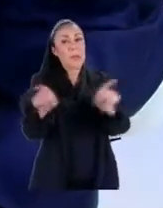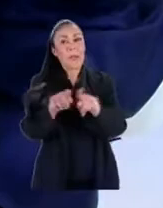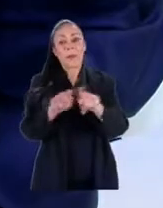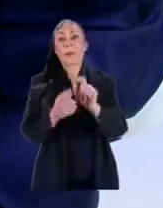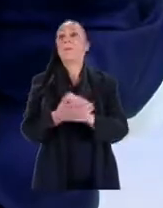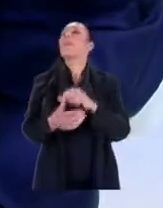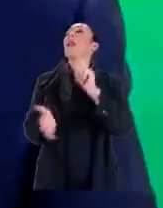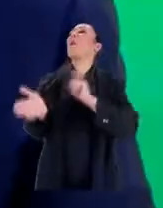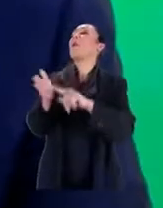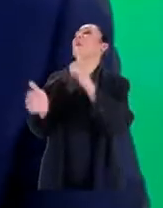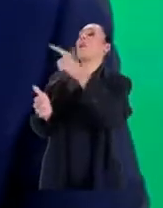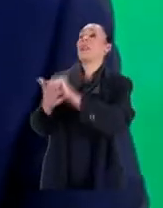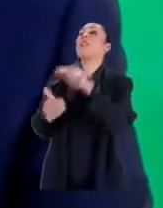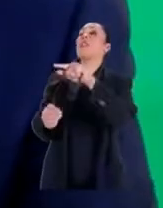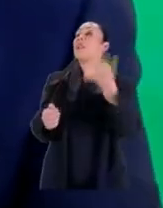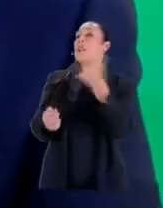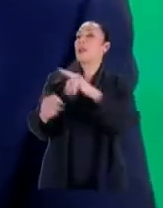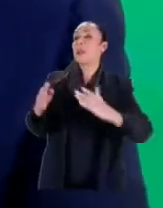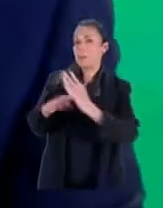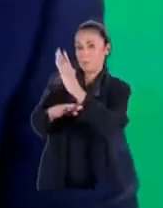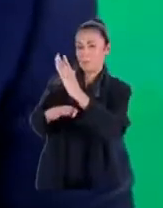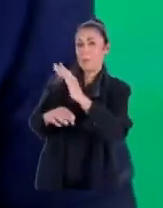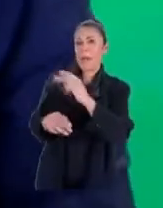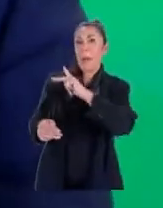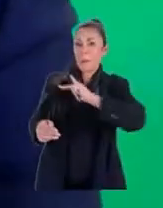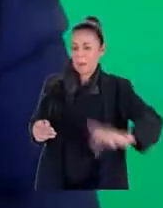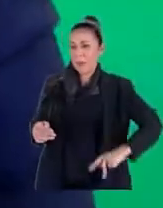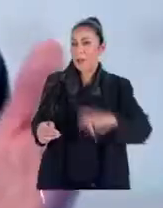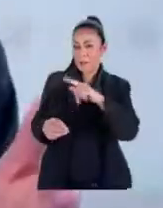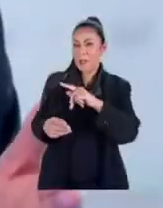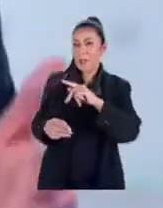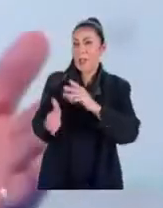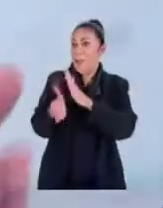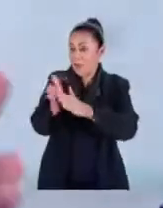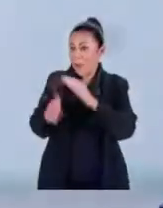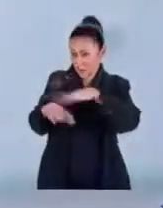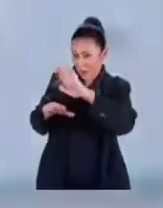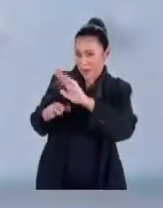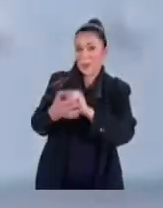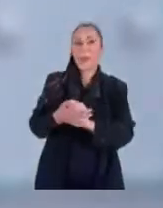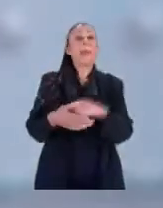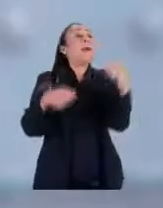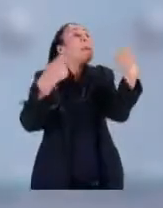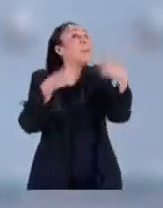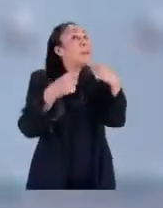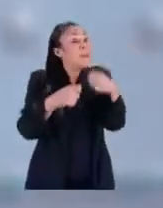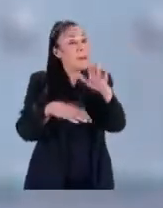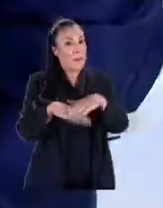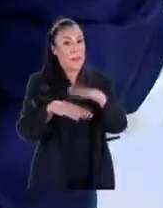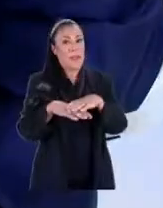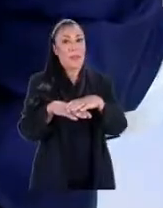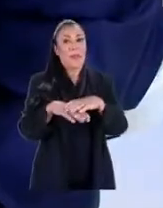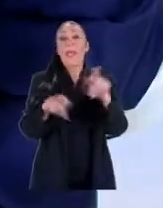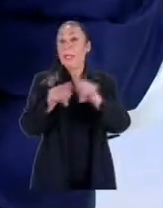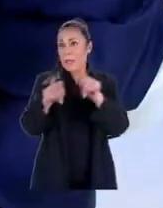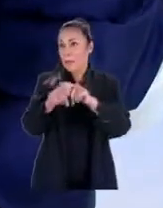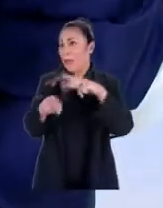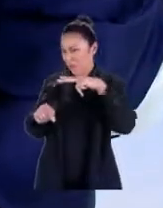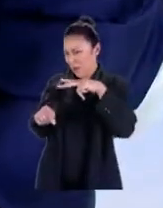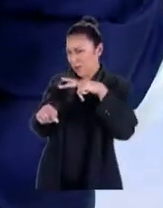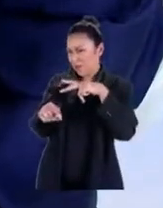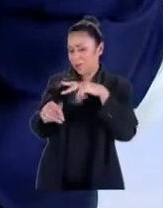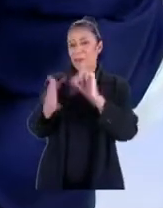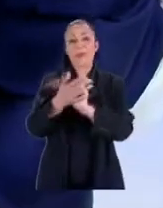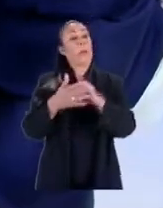ferrovia. Você sendo eleito presidente, você vai fazer mais ferrovia? Precisa fazer mais ferrovia, sabe por quê? Vai privatizar essas ferrovias? Sabe por quê?